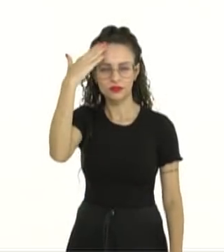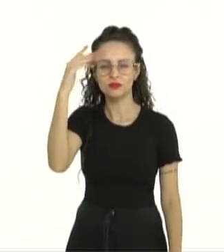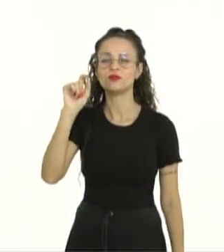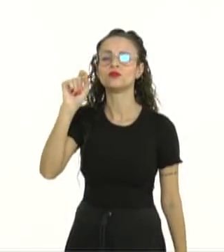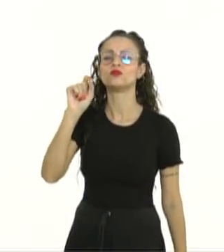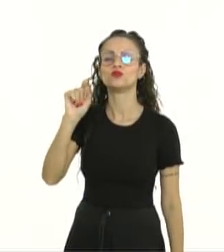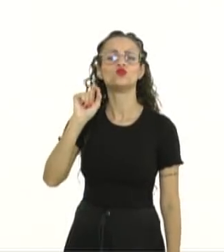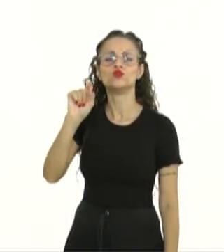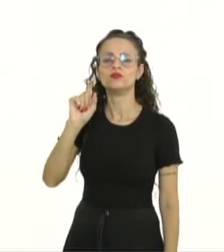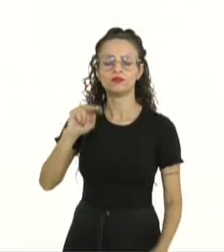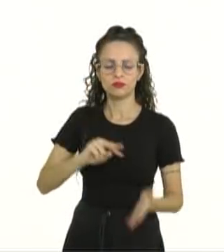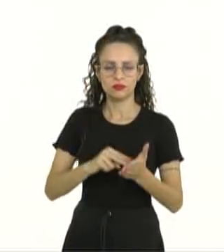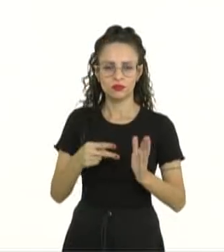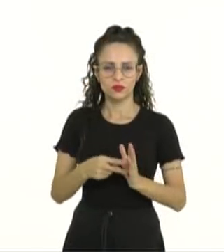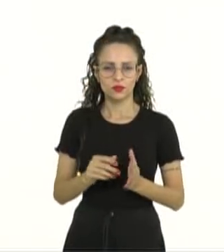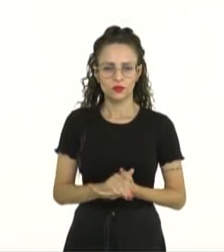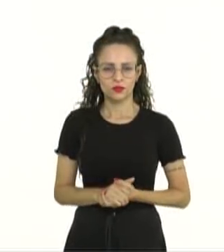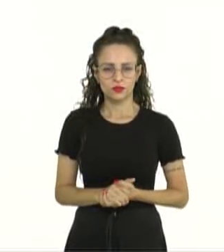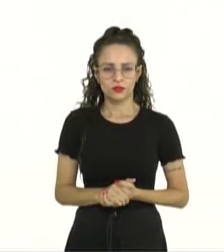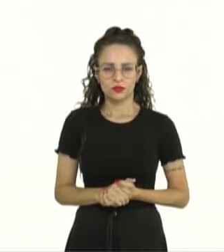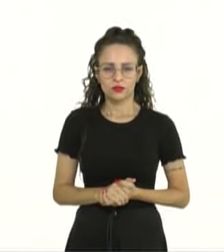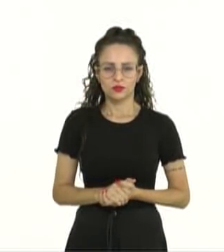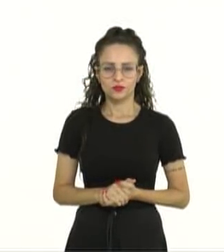se refere ela?